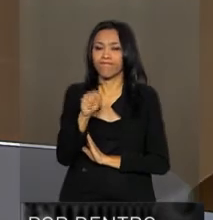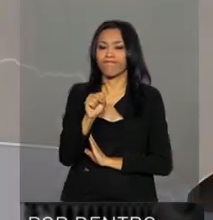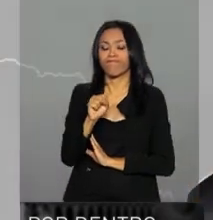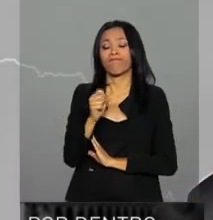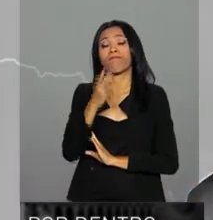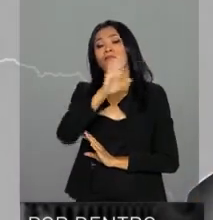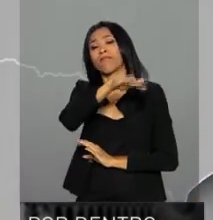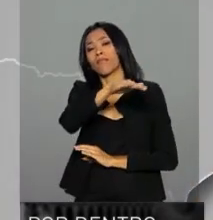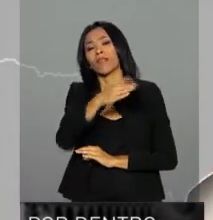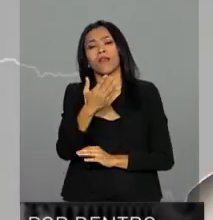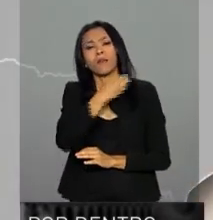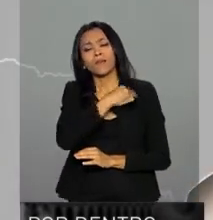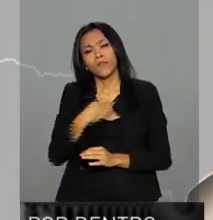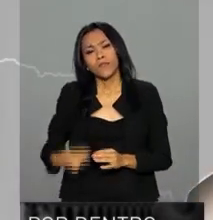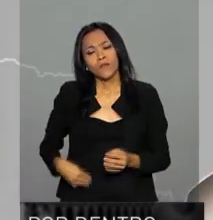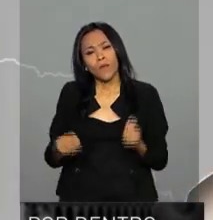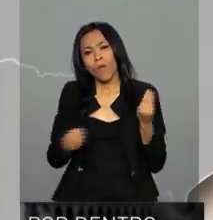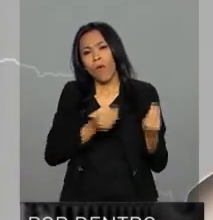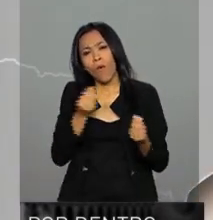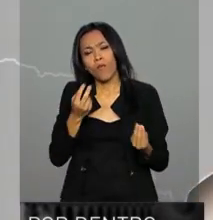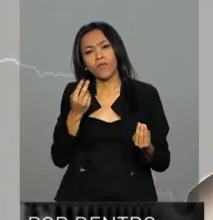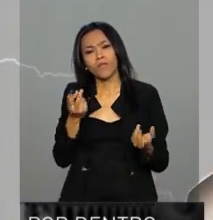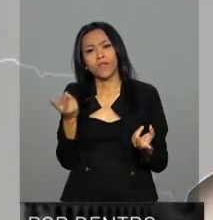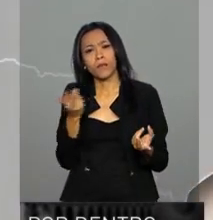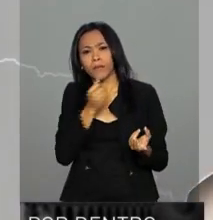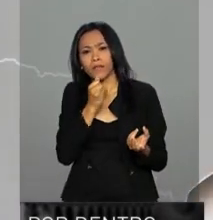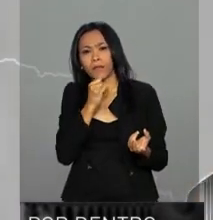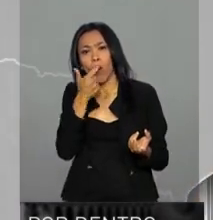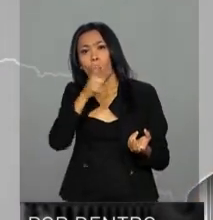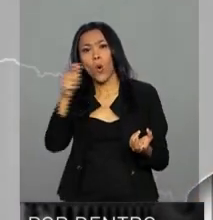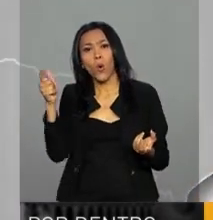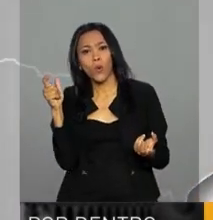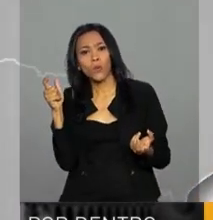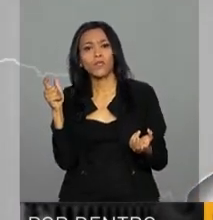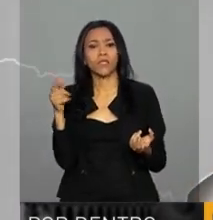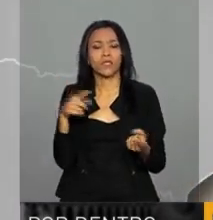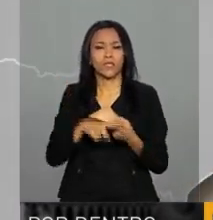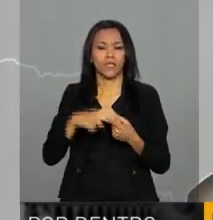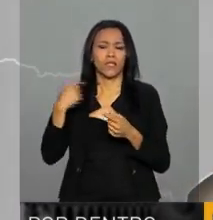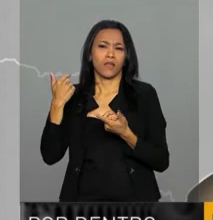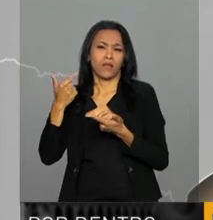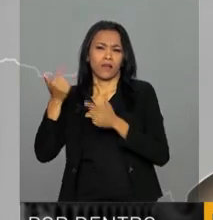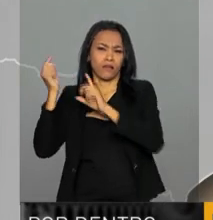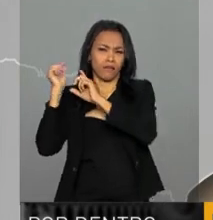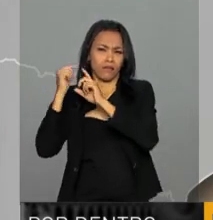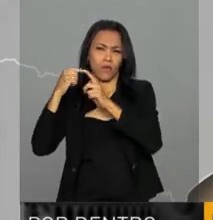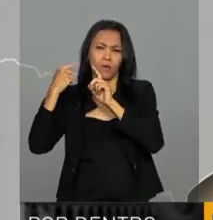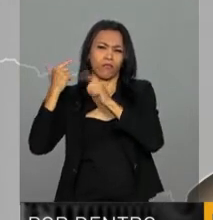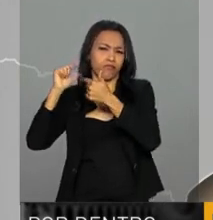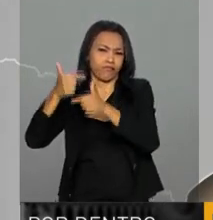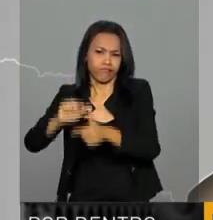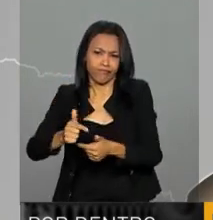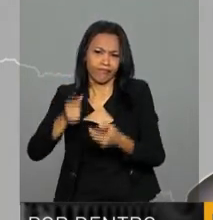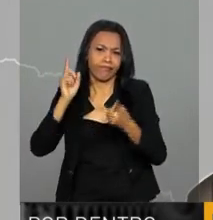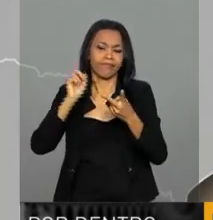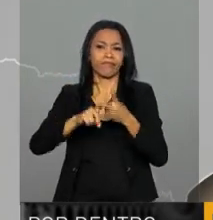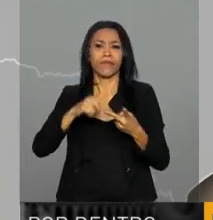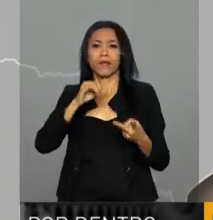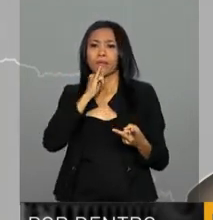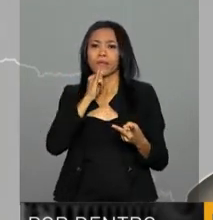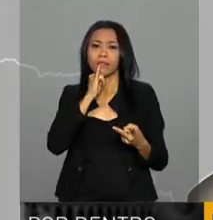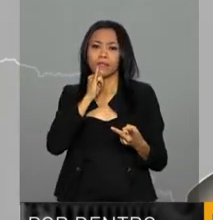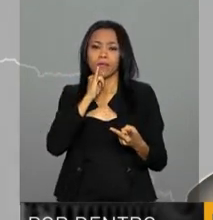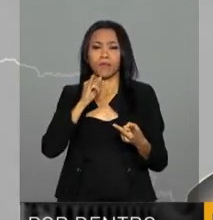como o senhor vê abandonou metas que vem por exemplo do conservadorismo os manifestos contra determinadas disposições de